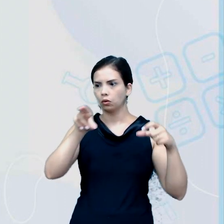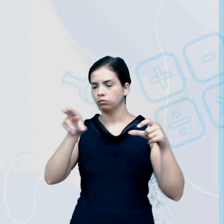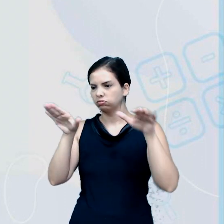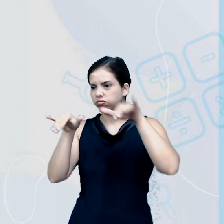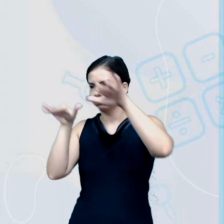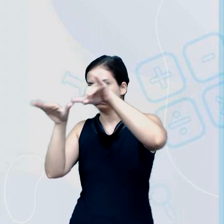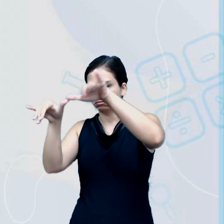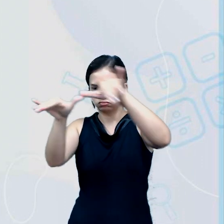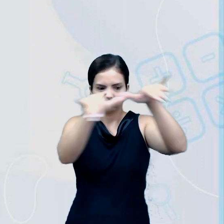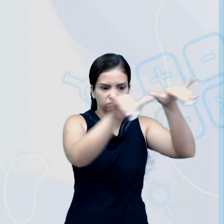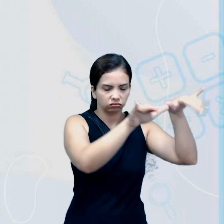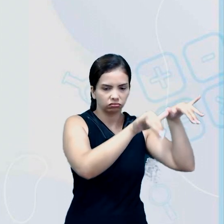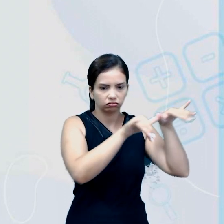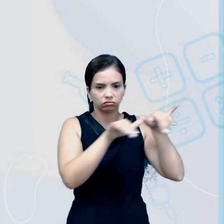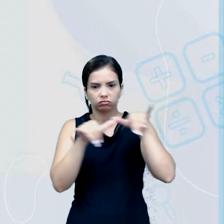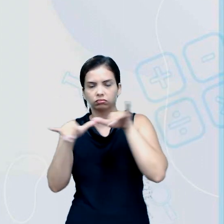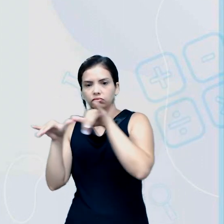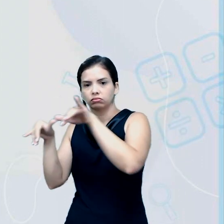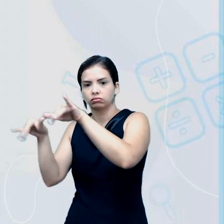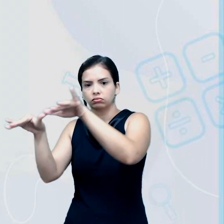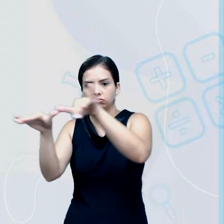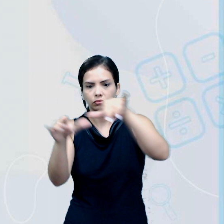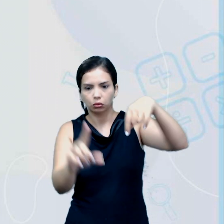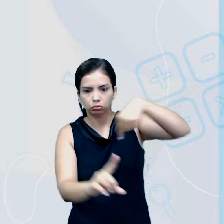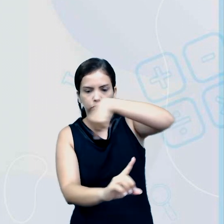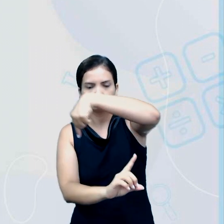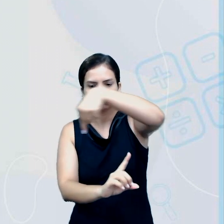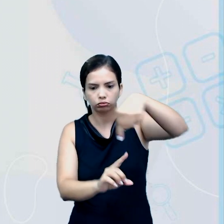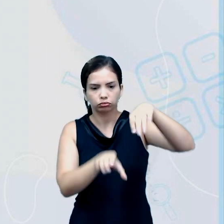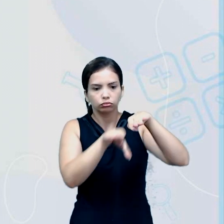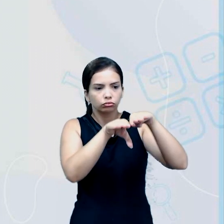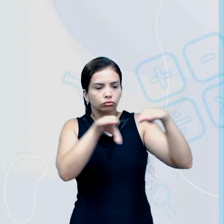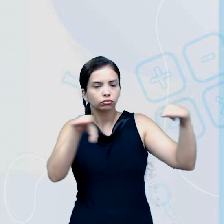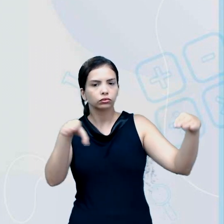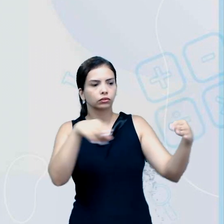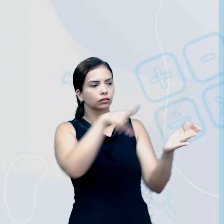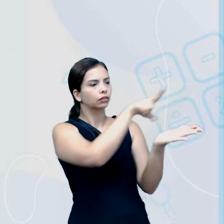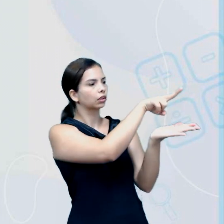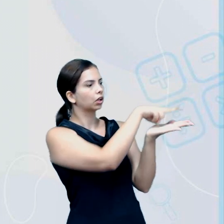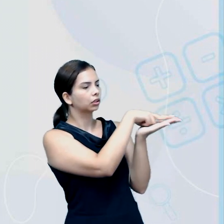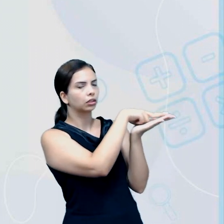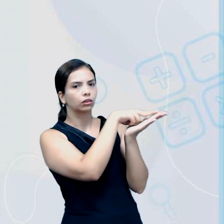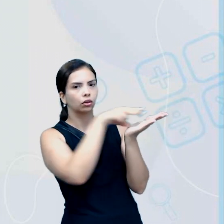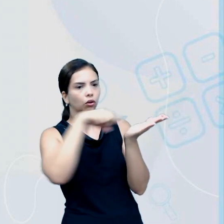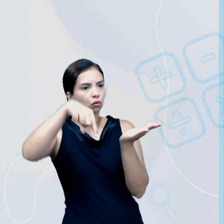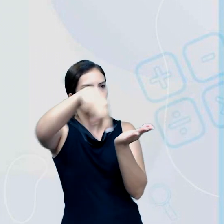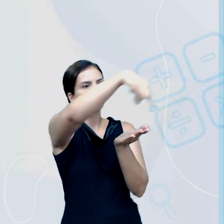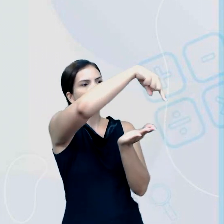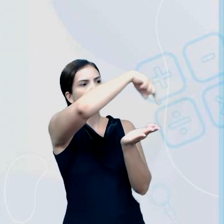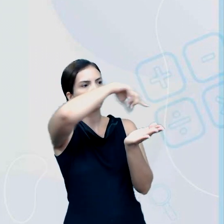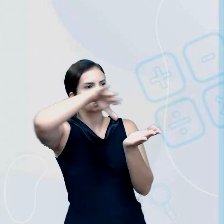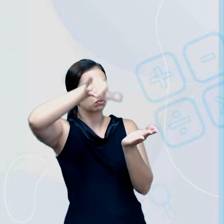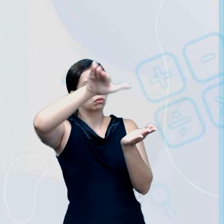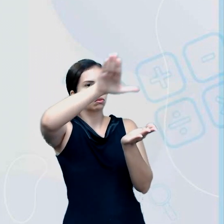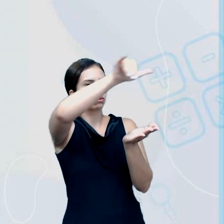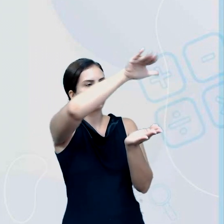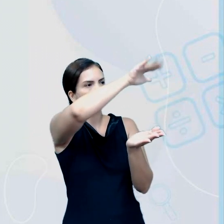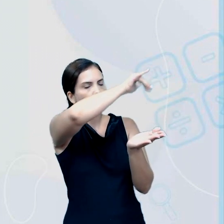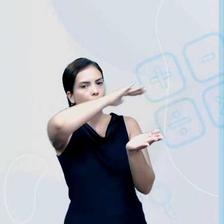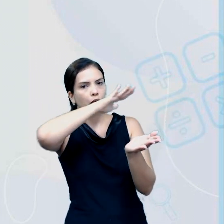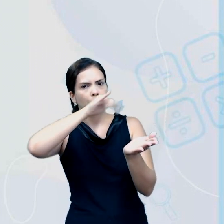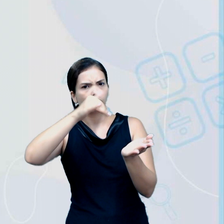começaram a rodear começar a voar em torno dela o que as pessoas ali assistindo aquilo